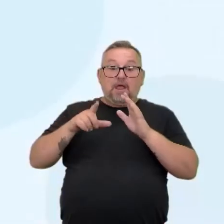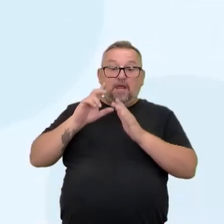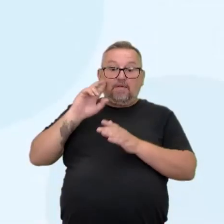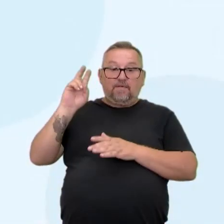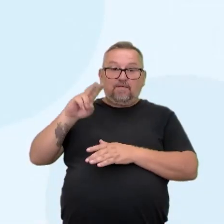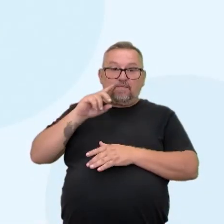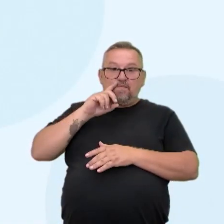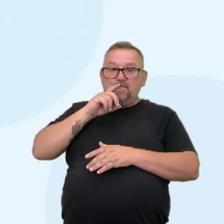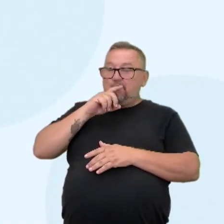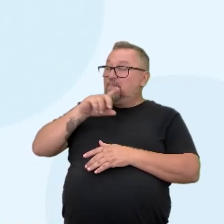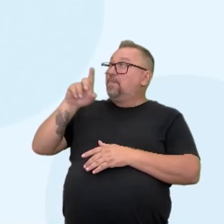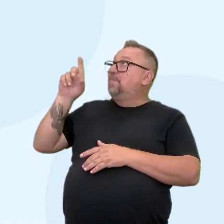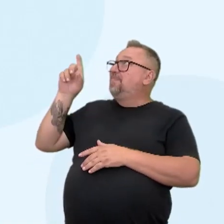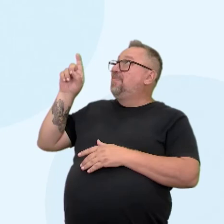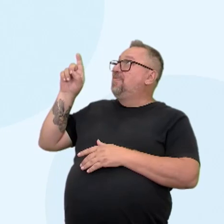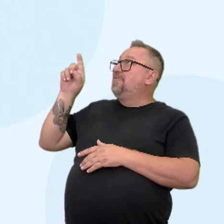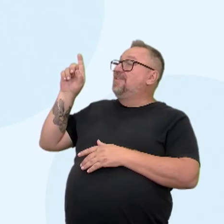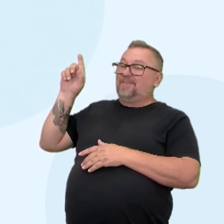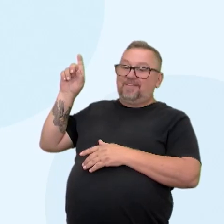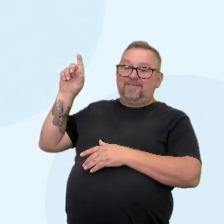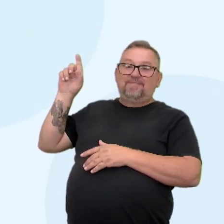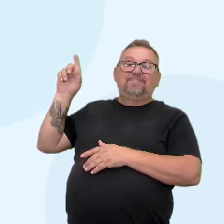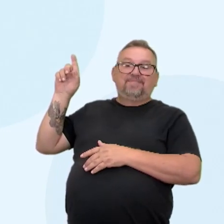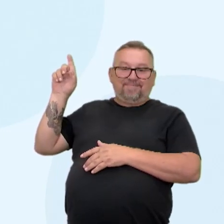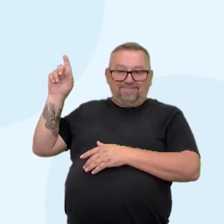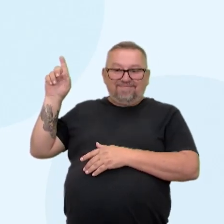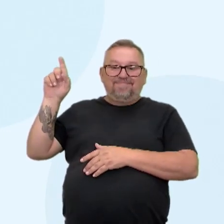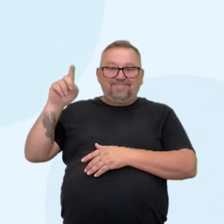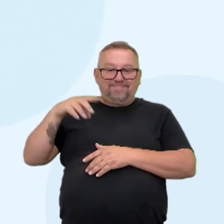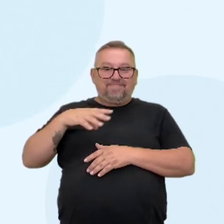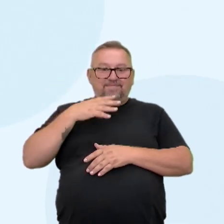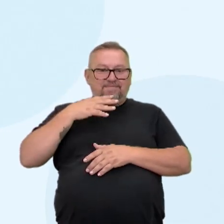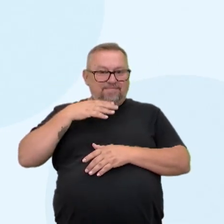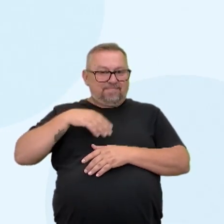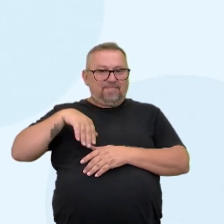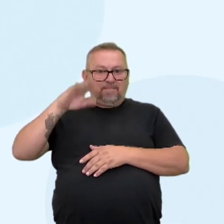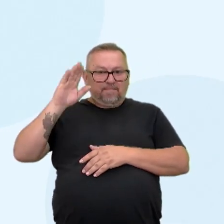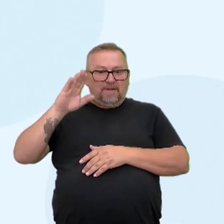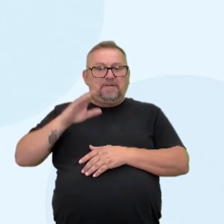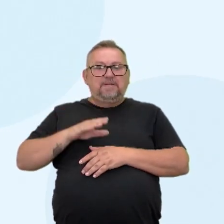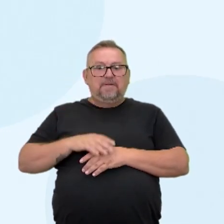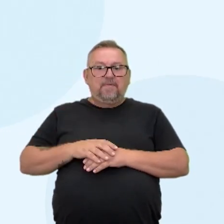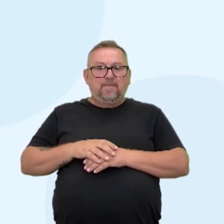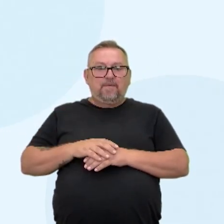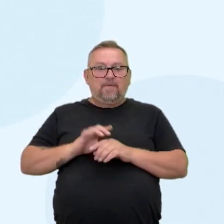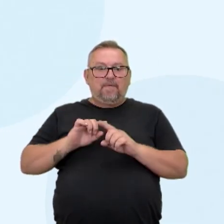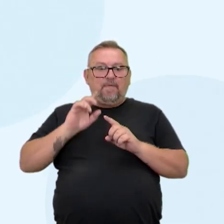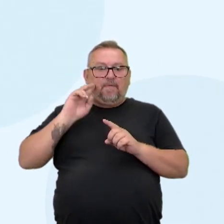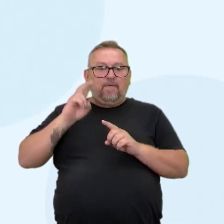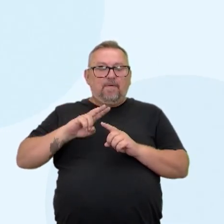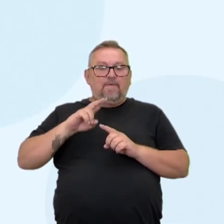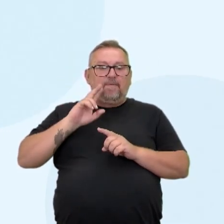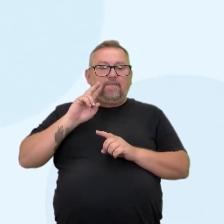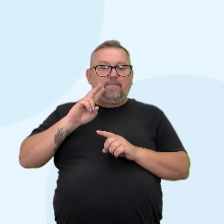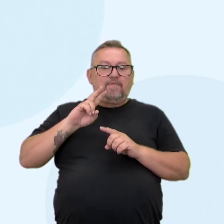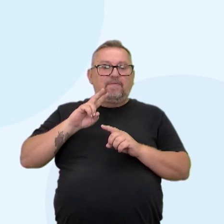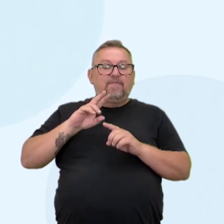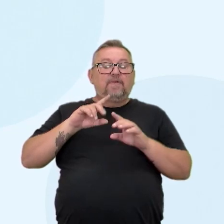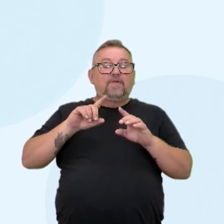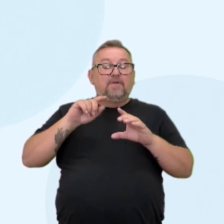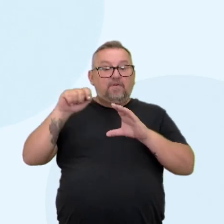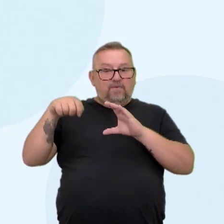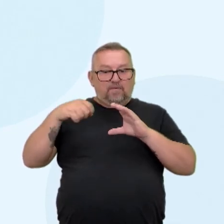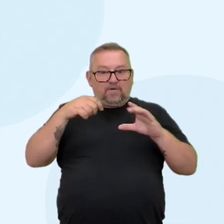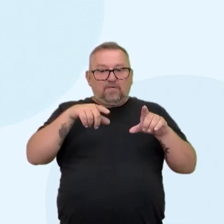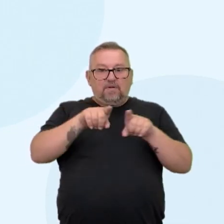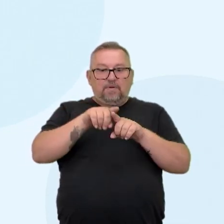aí na tela para vocês algumas sugestões para quem quiser se aprofundar no assunto Tá certo então um texto sobre bacon e René de